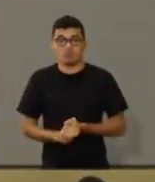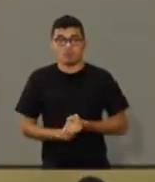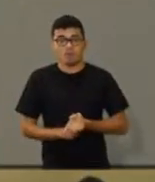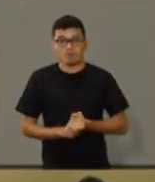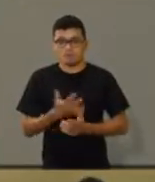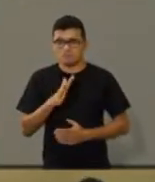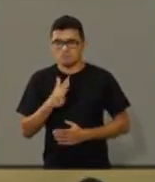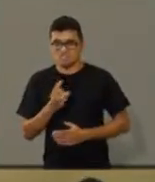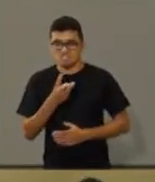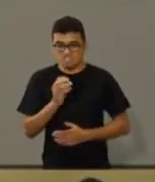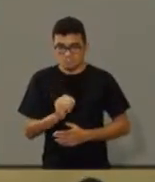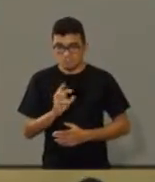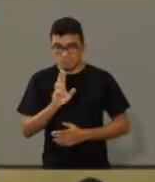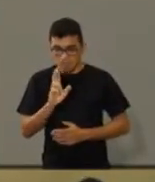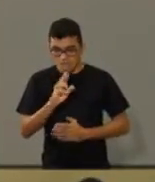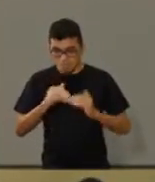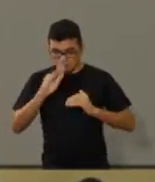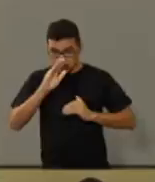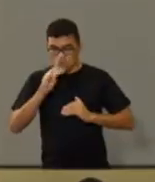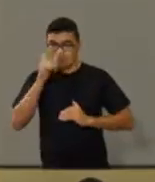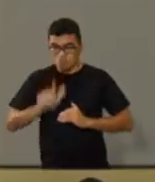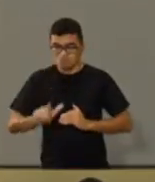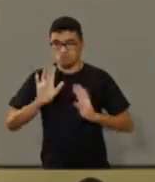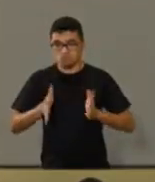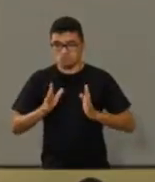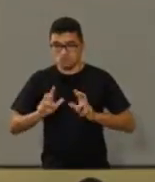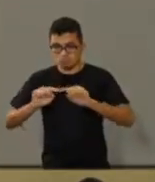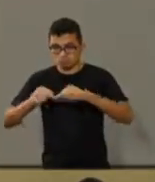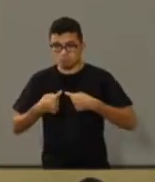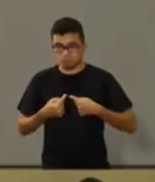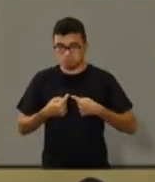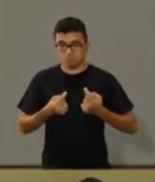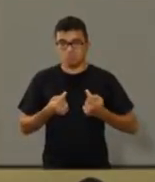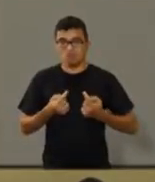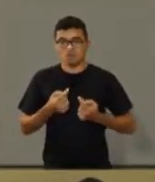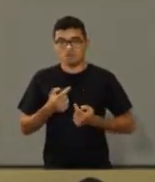de R$30 a gente já consegue obter um retorno